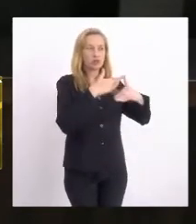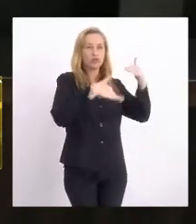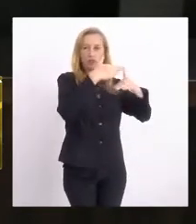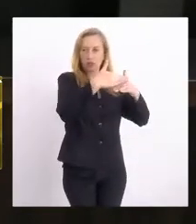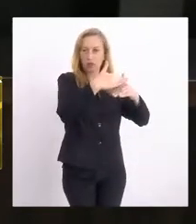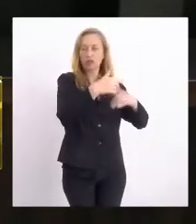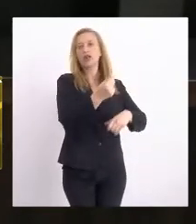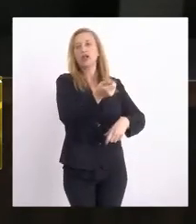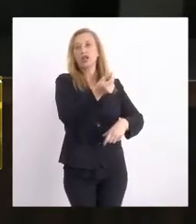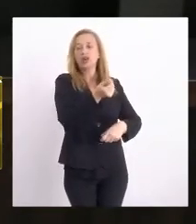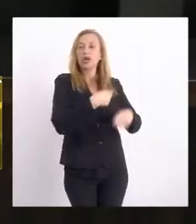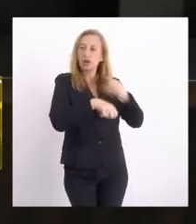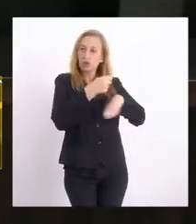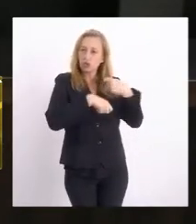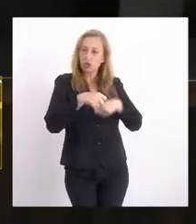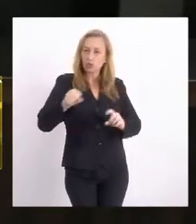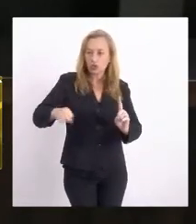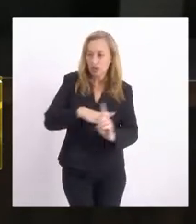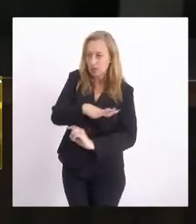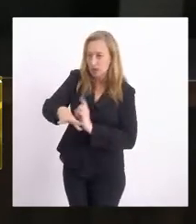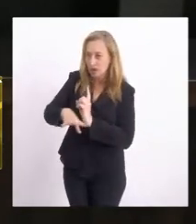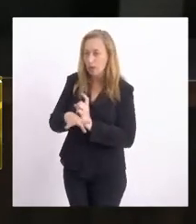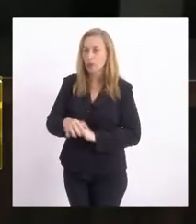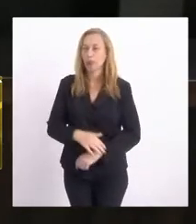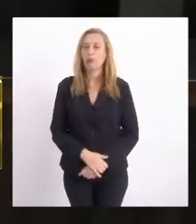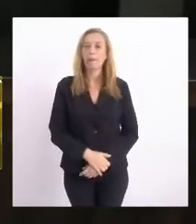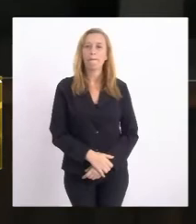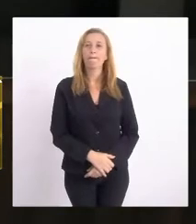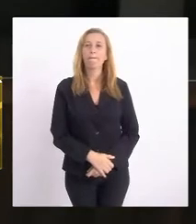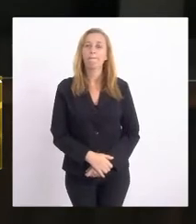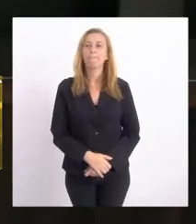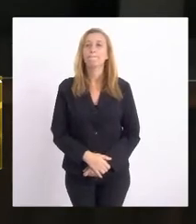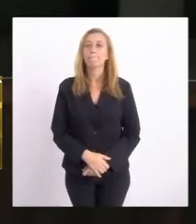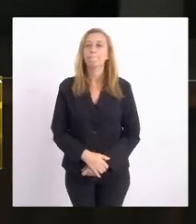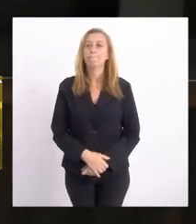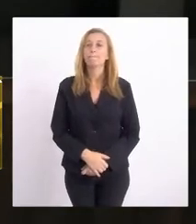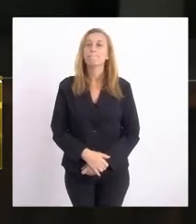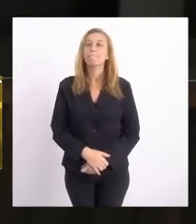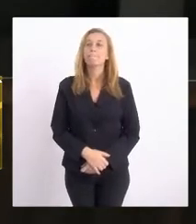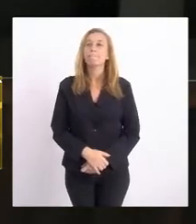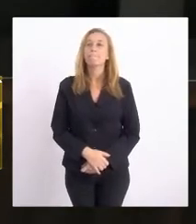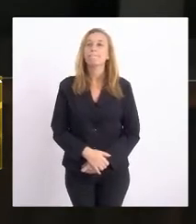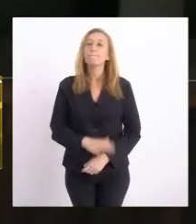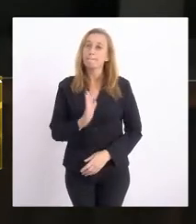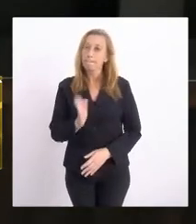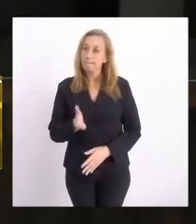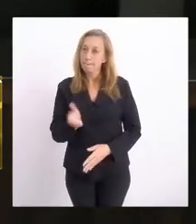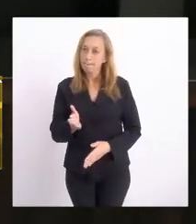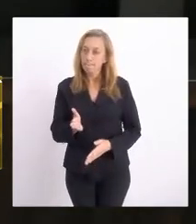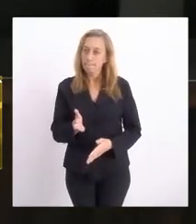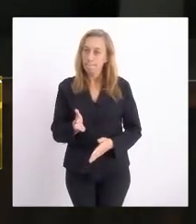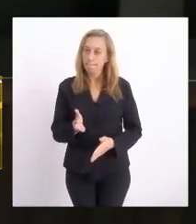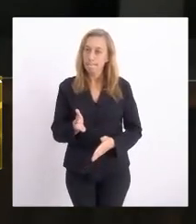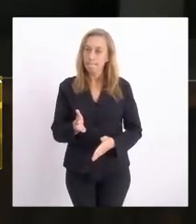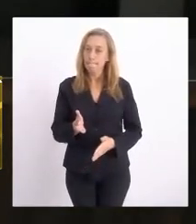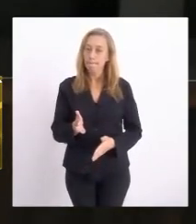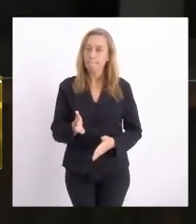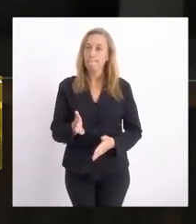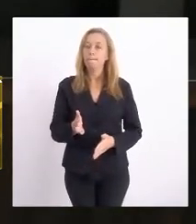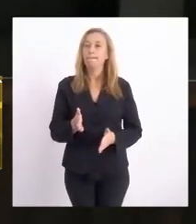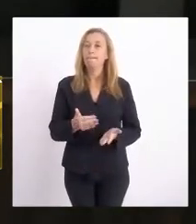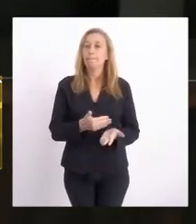econômico e social a presidir diversas audiências públicas